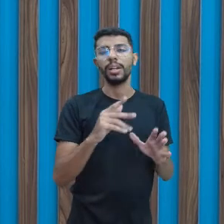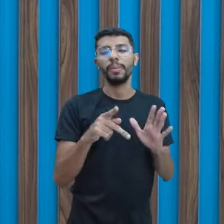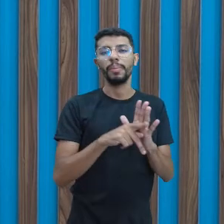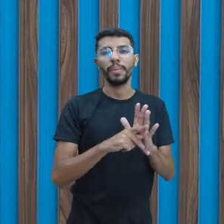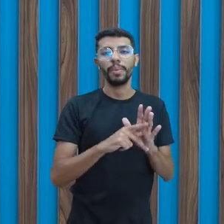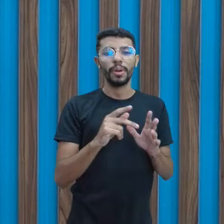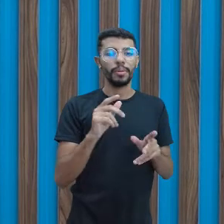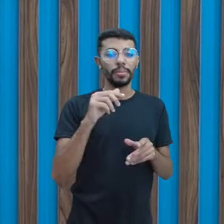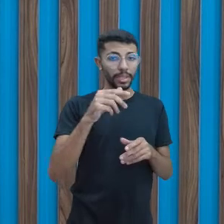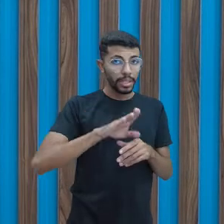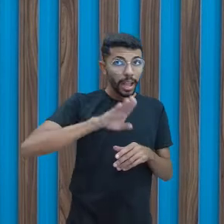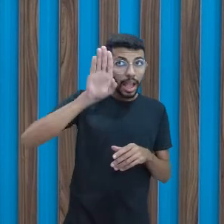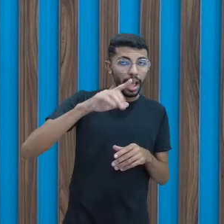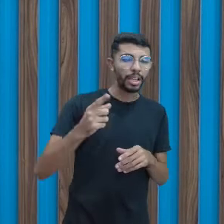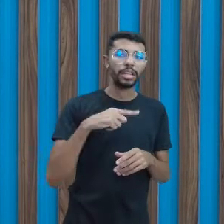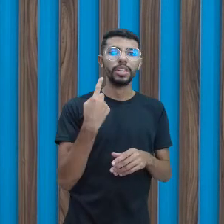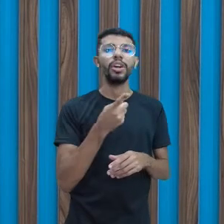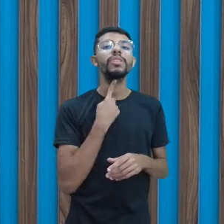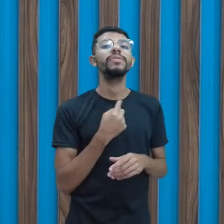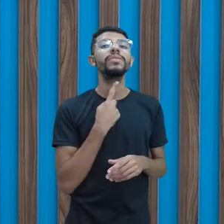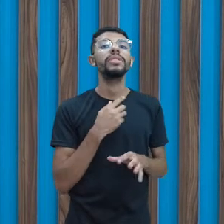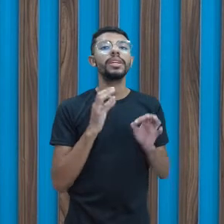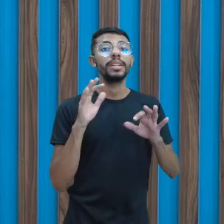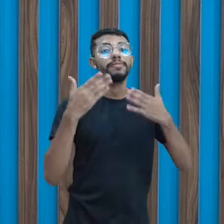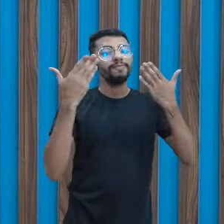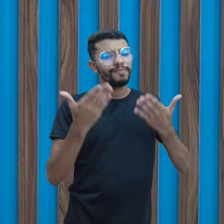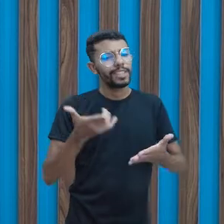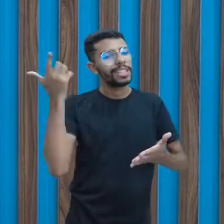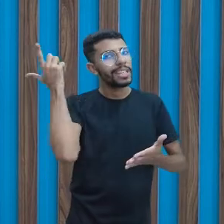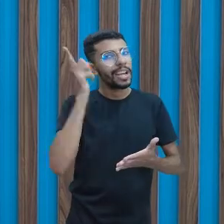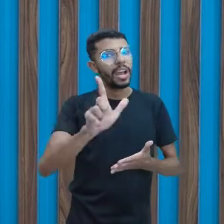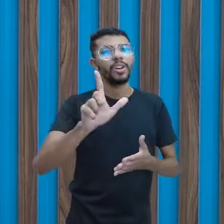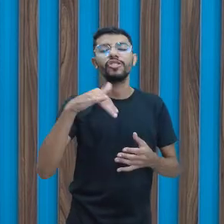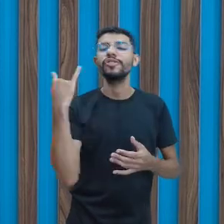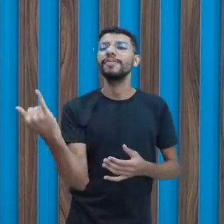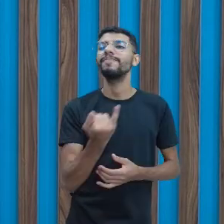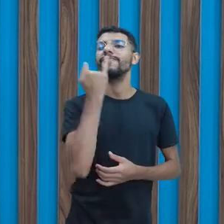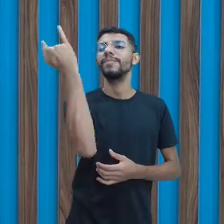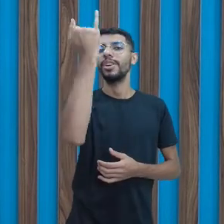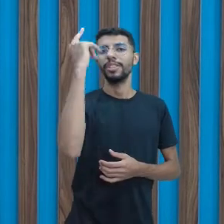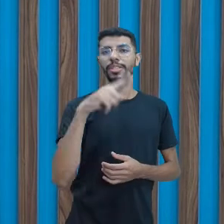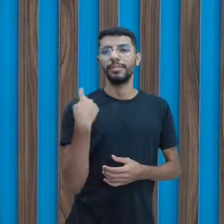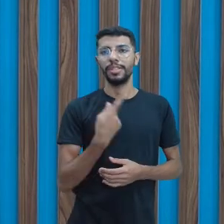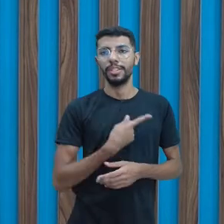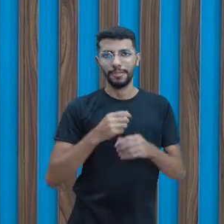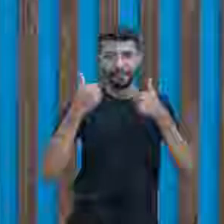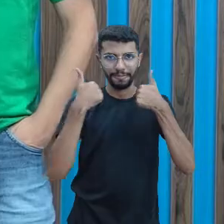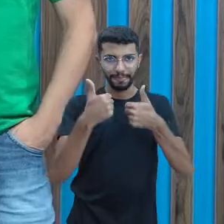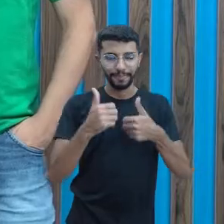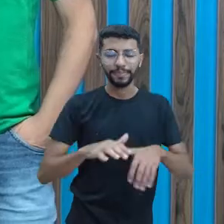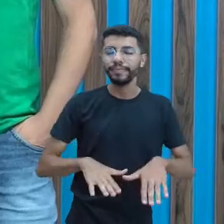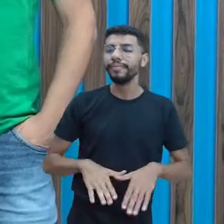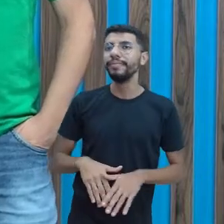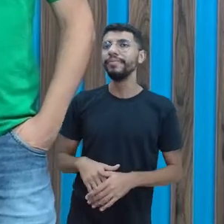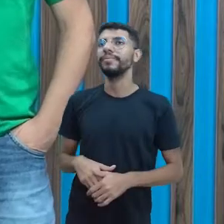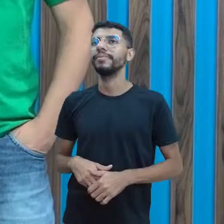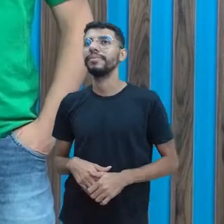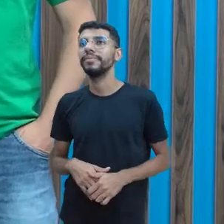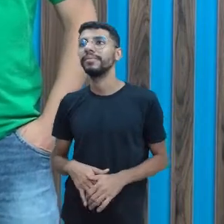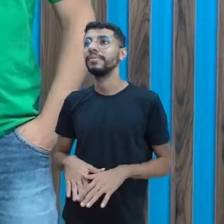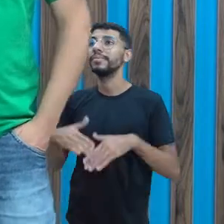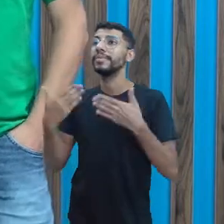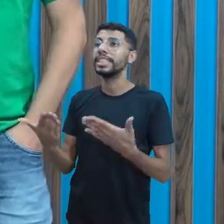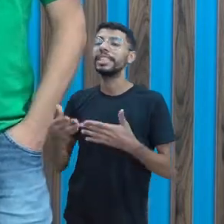ocupem os cargos, né? E isso é uma conquista muito importante, ok? É isso aí, professor. Muito obrigado, né,